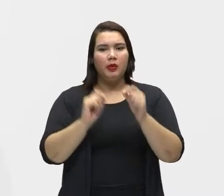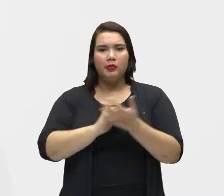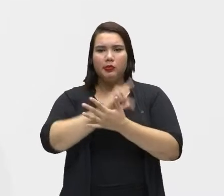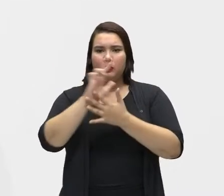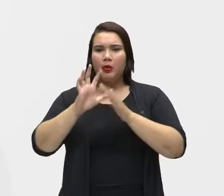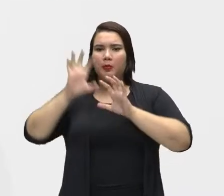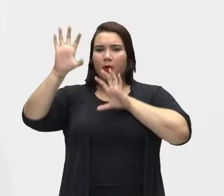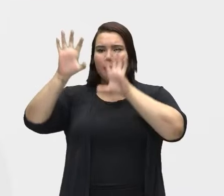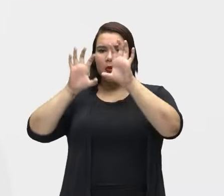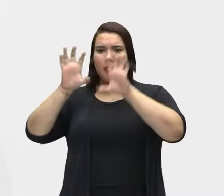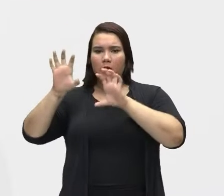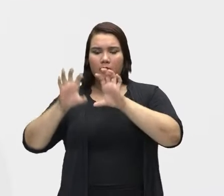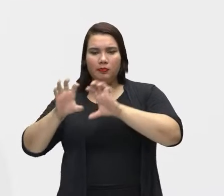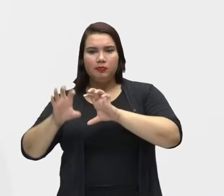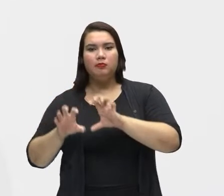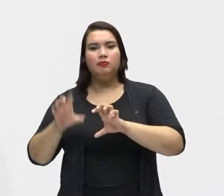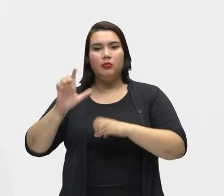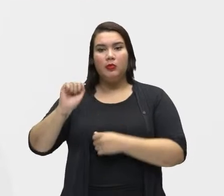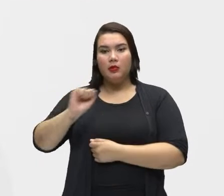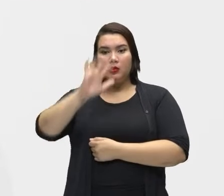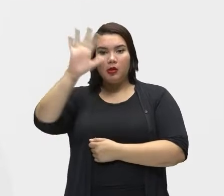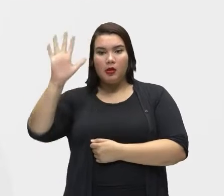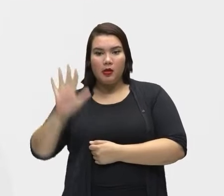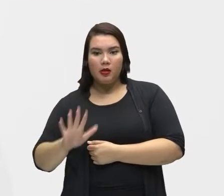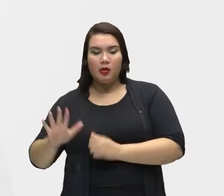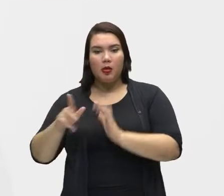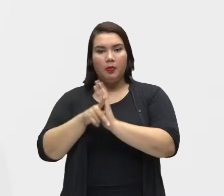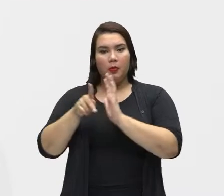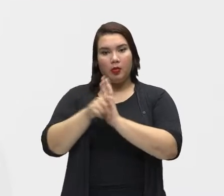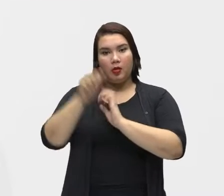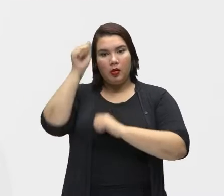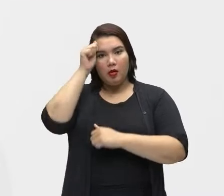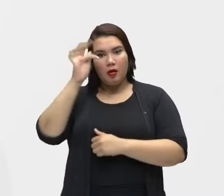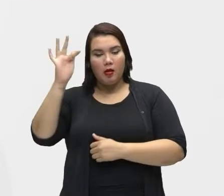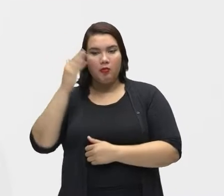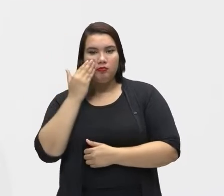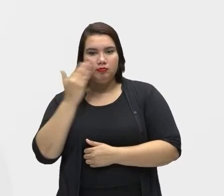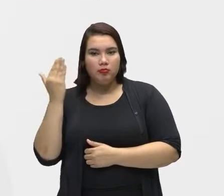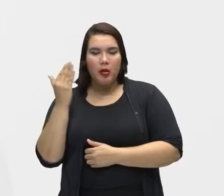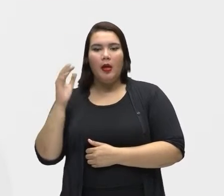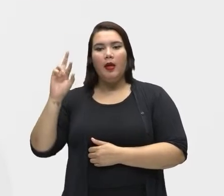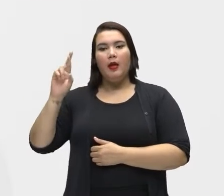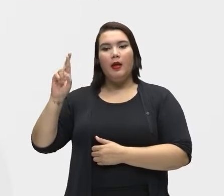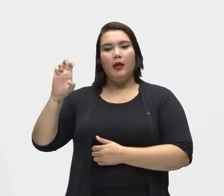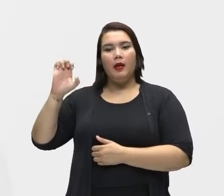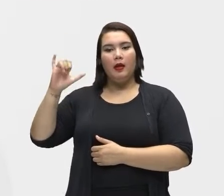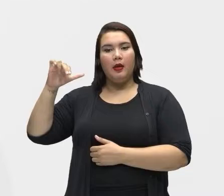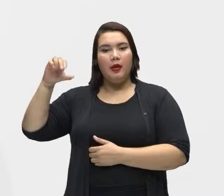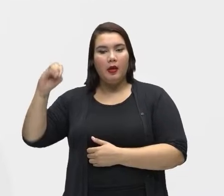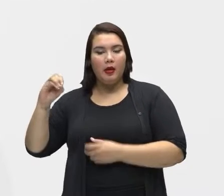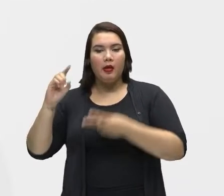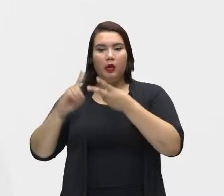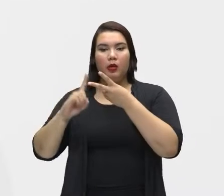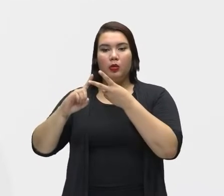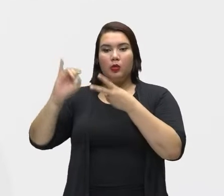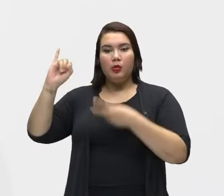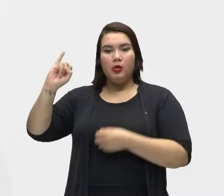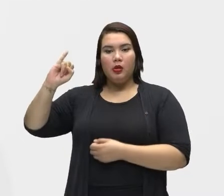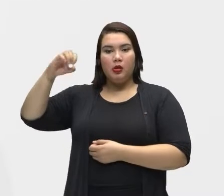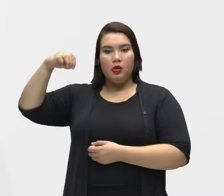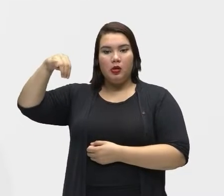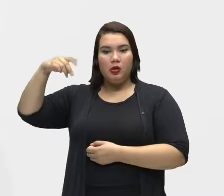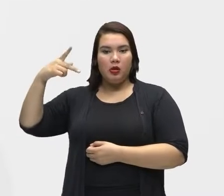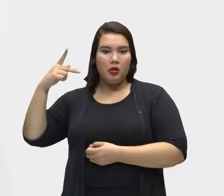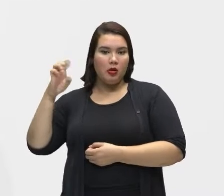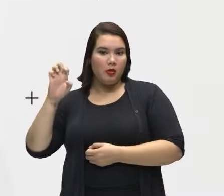vão surgir na África, os antigos reinos africanos, que, de certo modo, acabaram